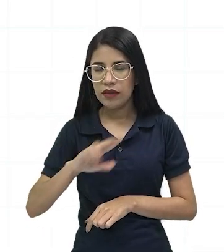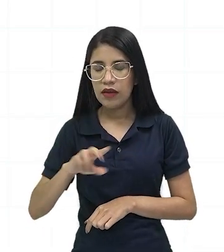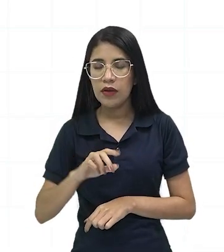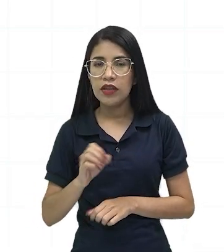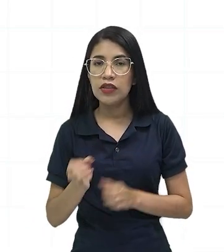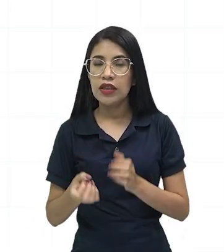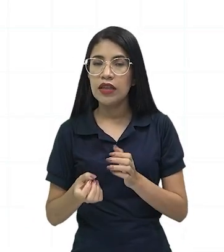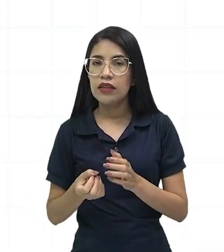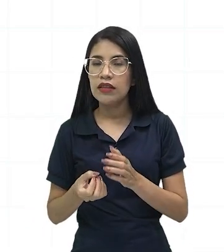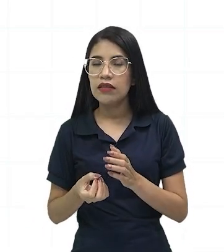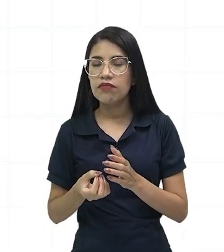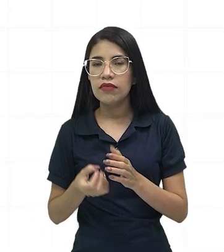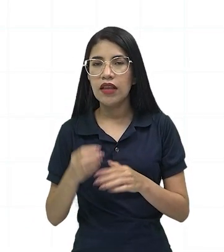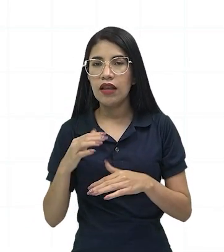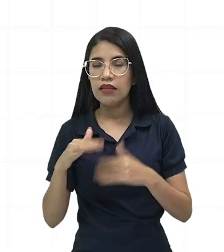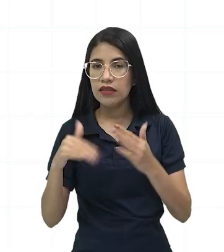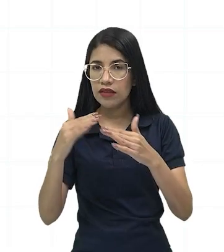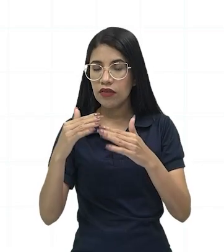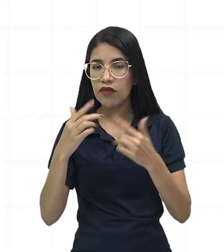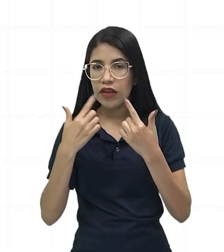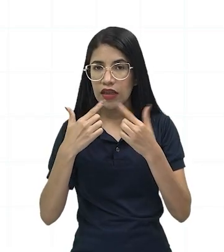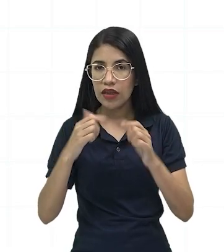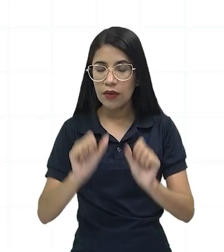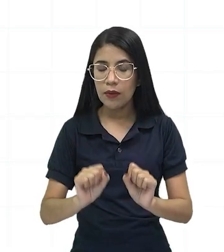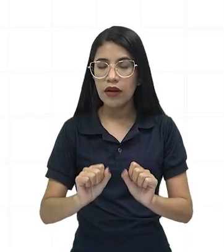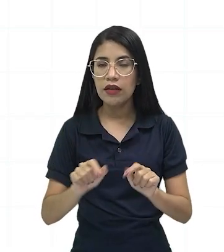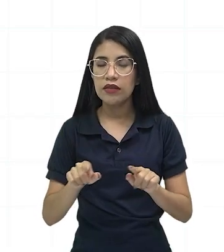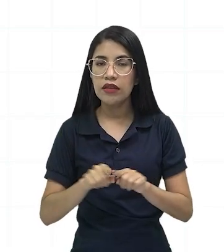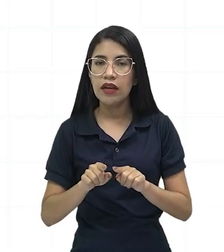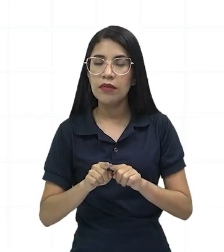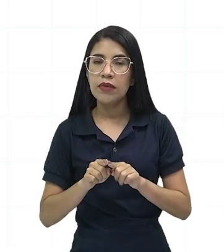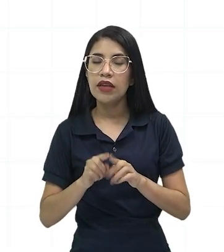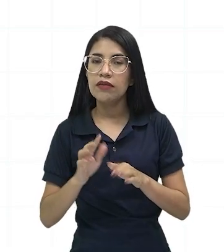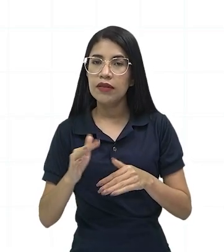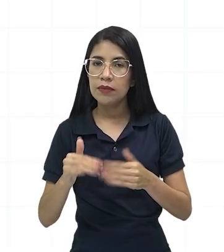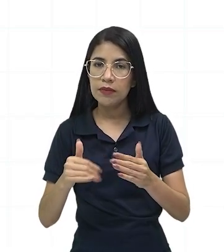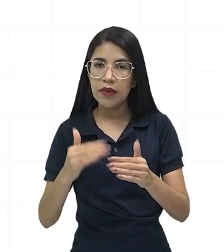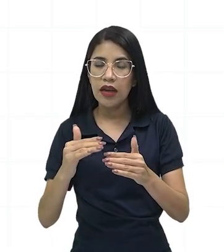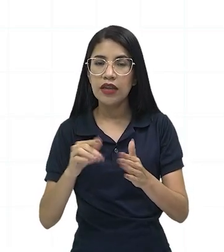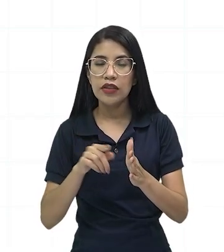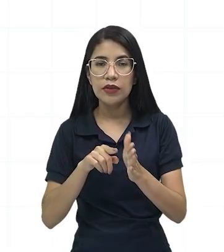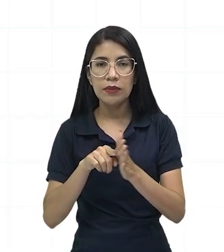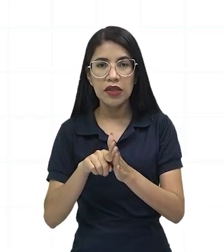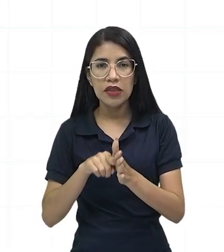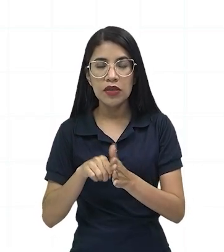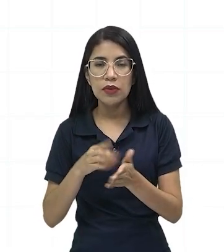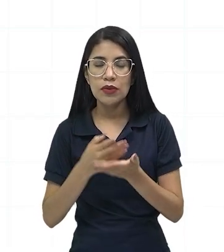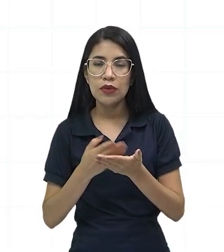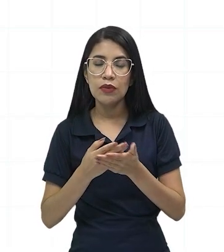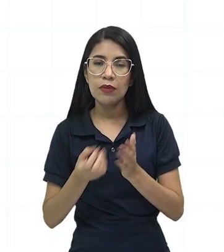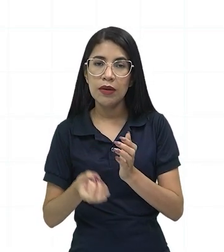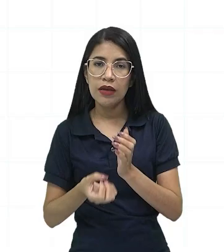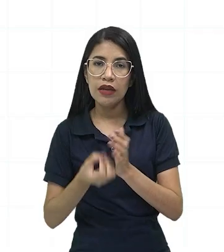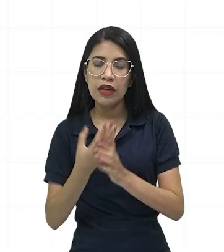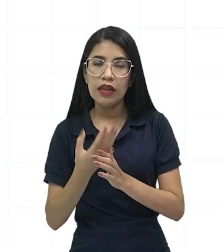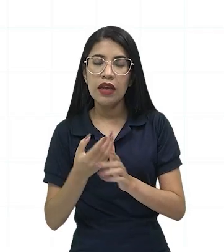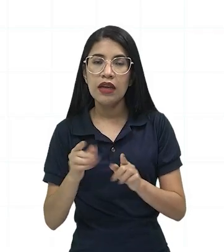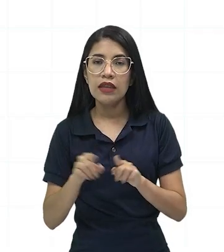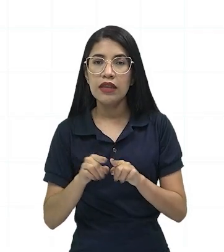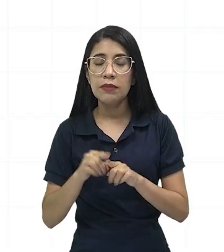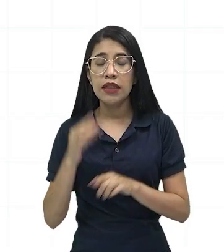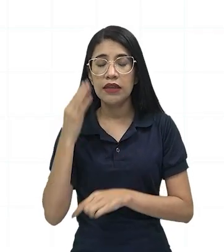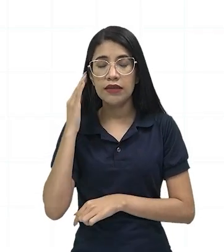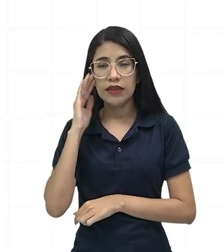a linguagem, ela se estabeleceu de alguma forma e a partir disso nós estudamos para criar, para entender,